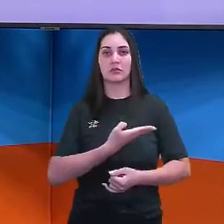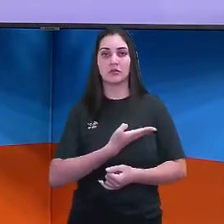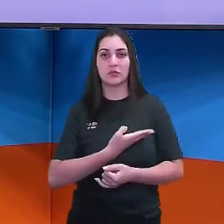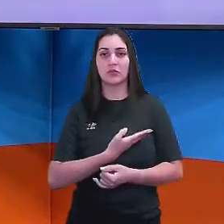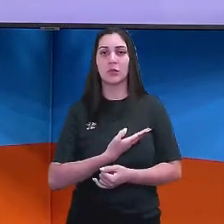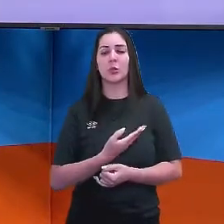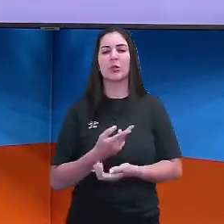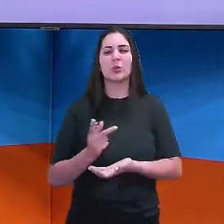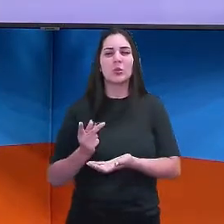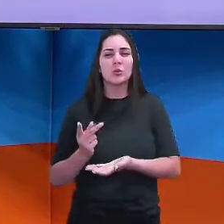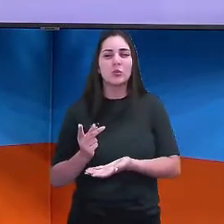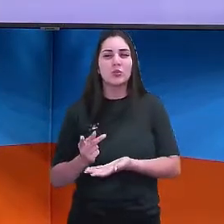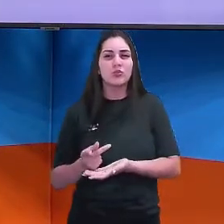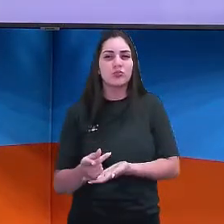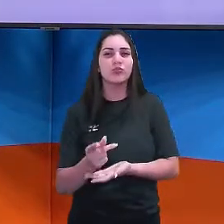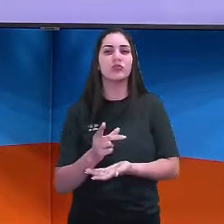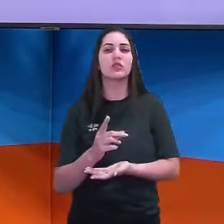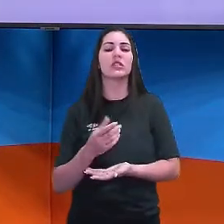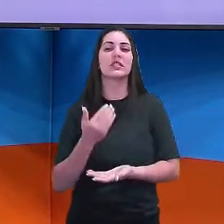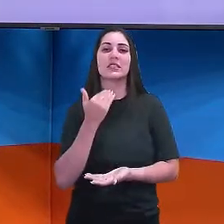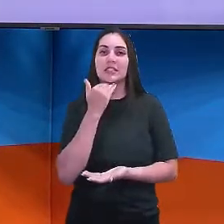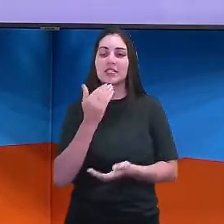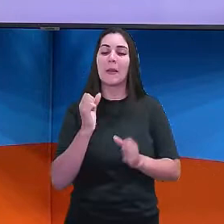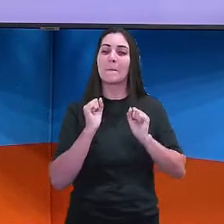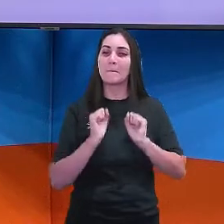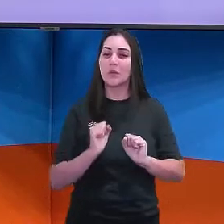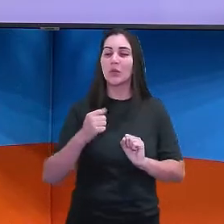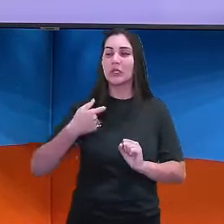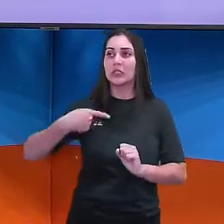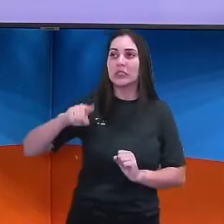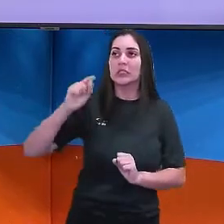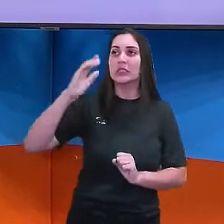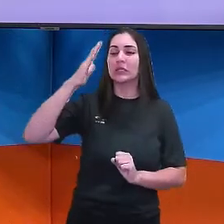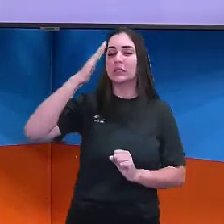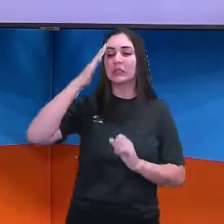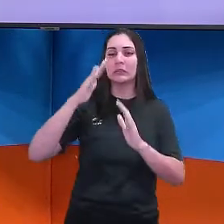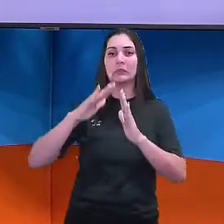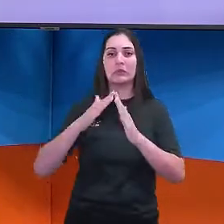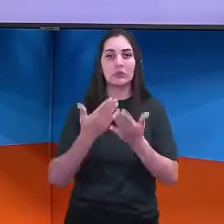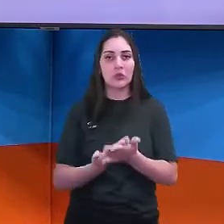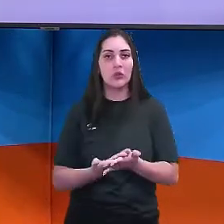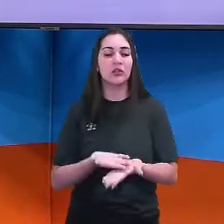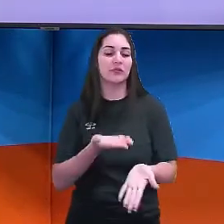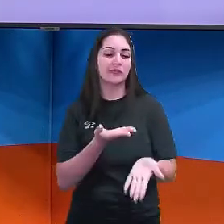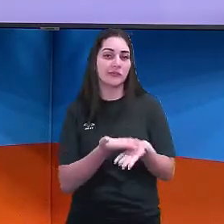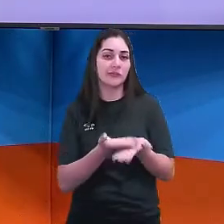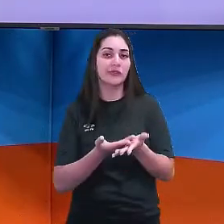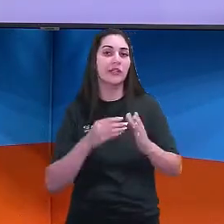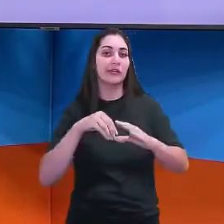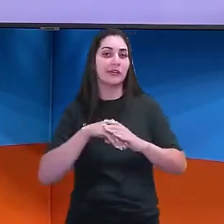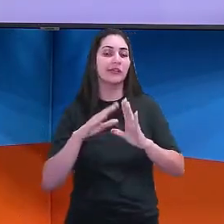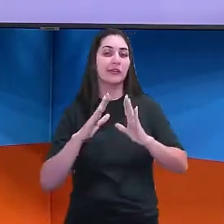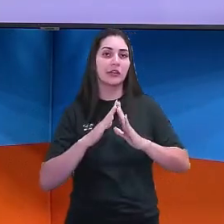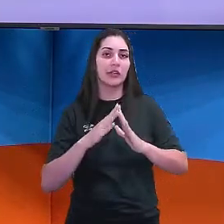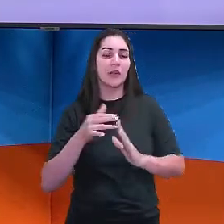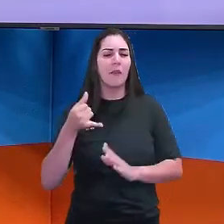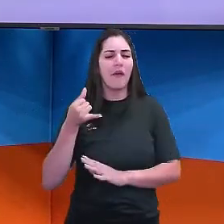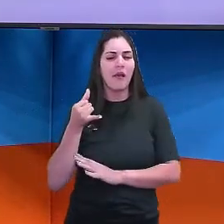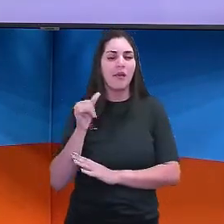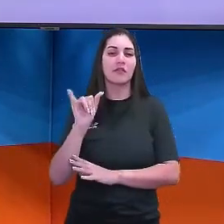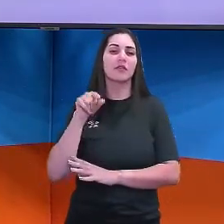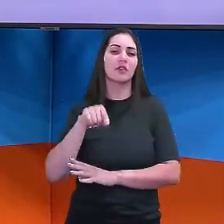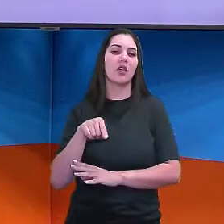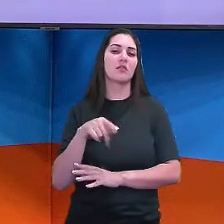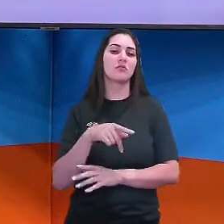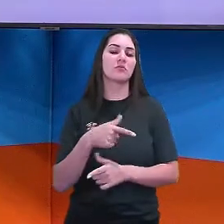tempão sem poder ir para a escola, né? Tendo que estar estudando em casa. Então, para a gente evitar esses